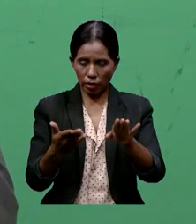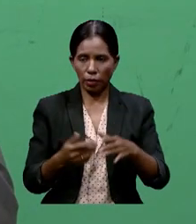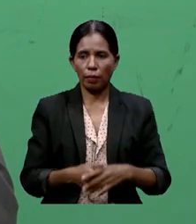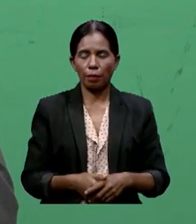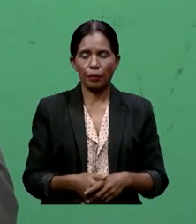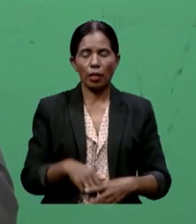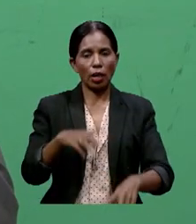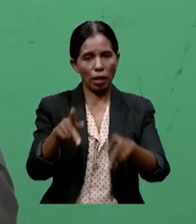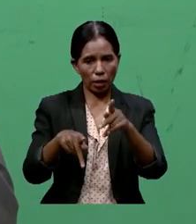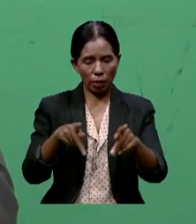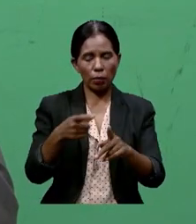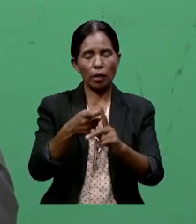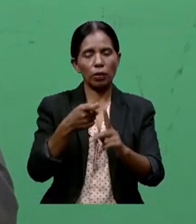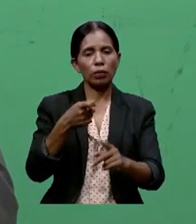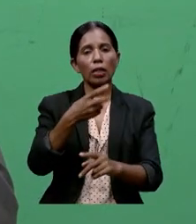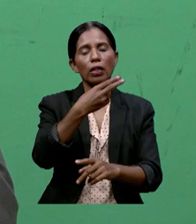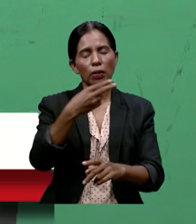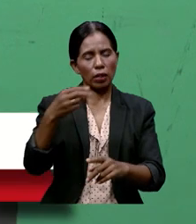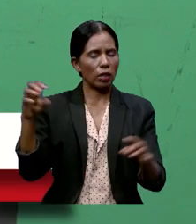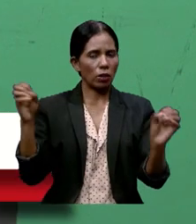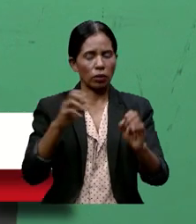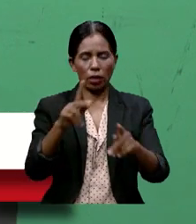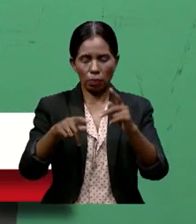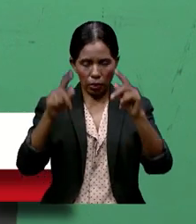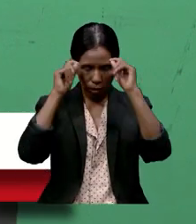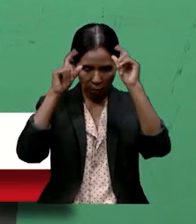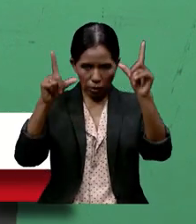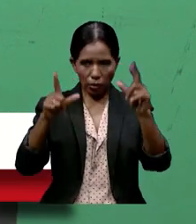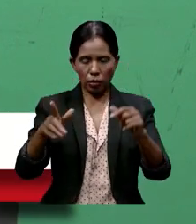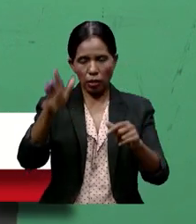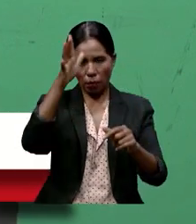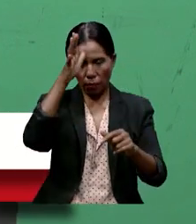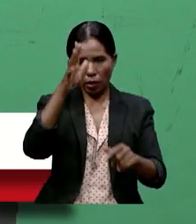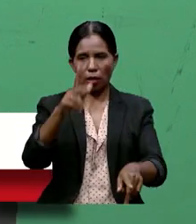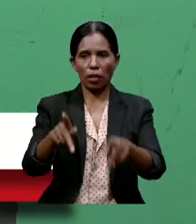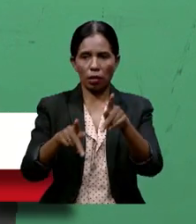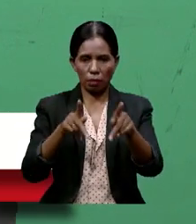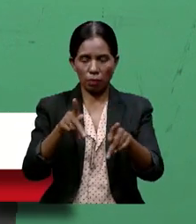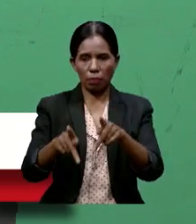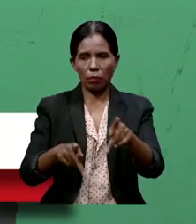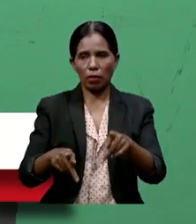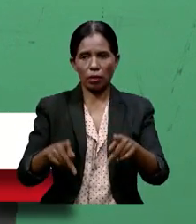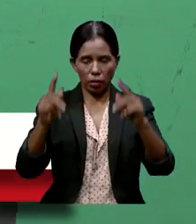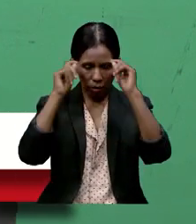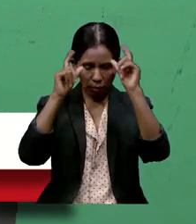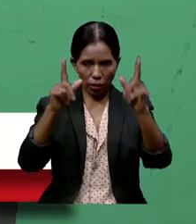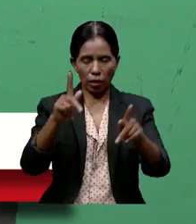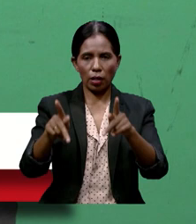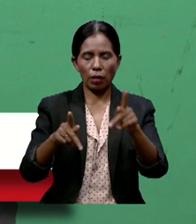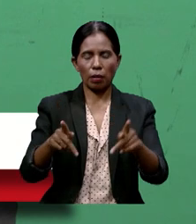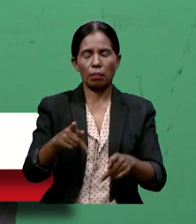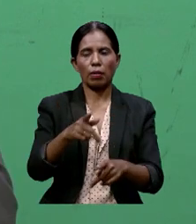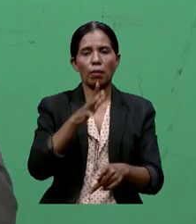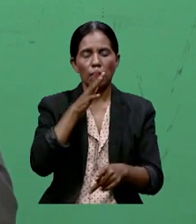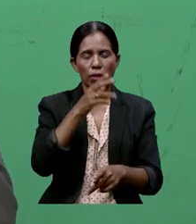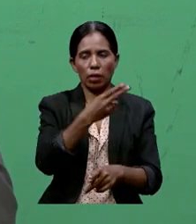nia cidadão Indonésia, Laos Timor, né, nia aman mak ema Timor, nia ina nema Indonésia,